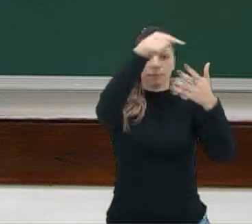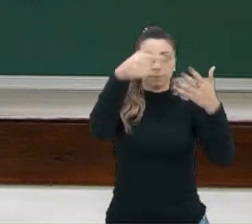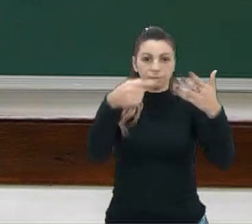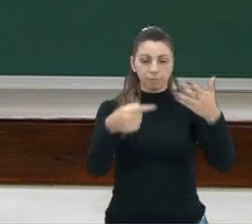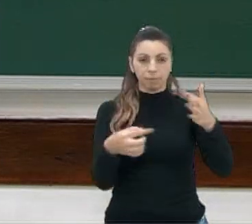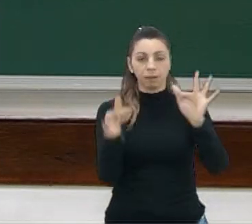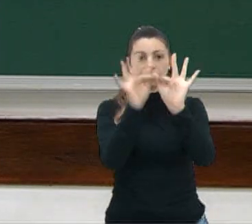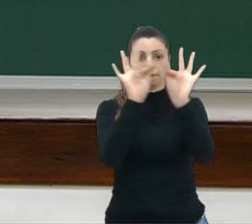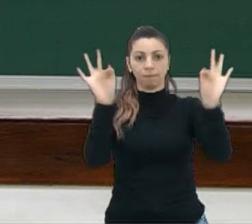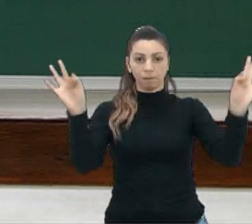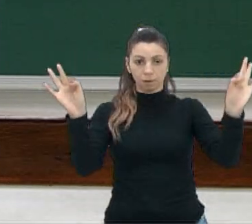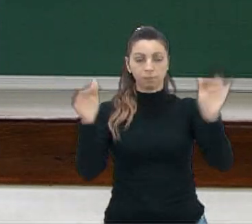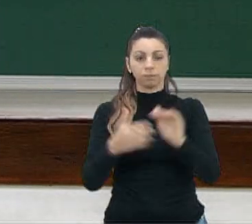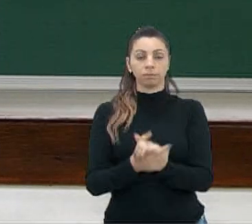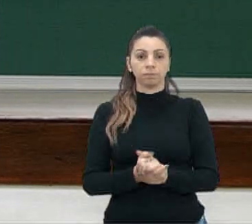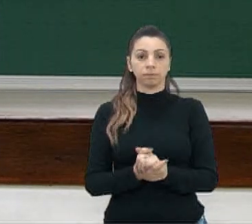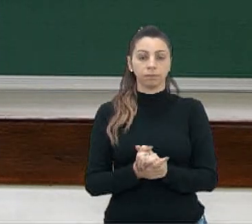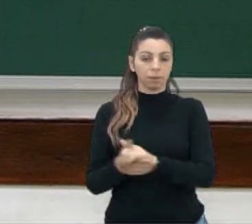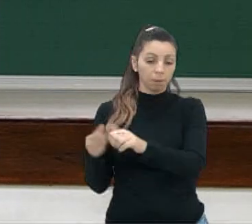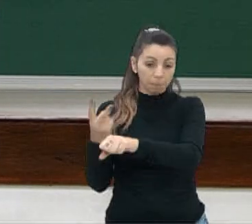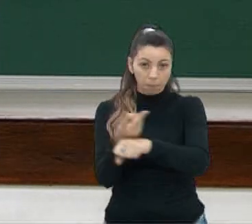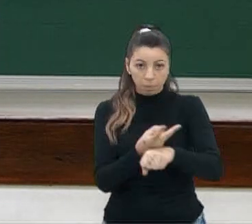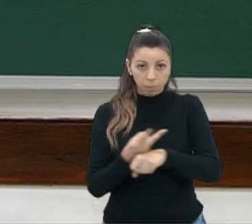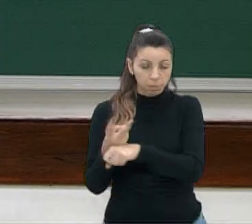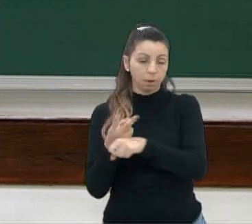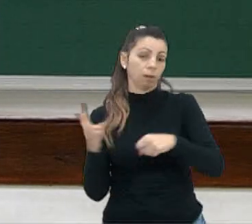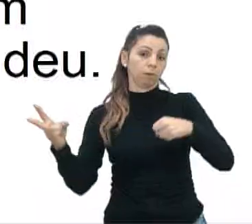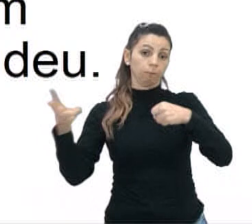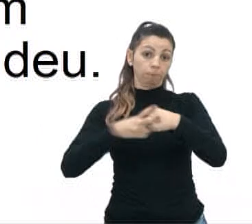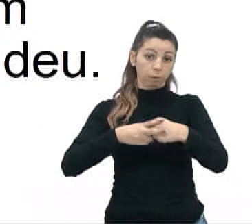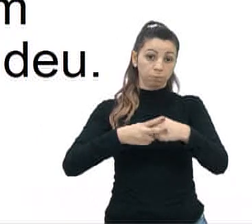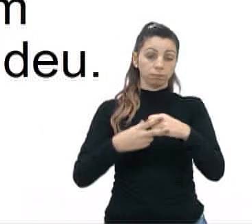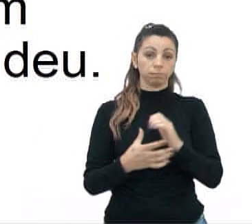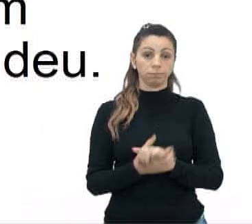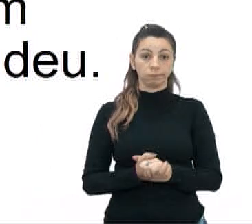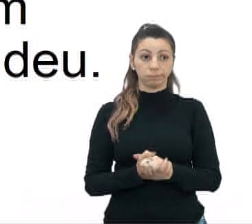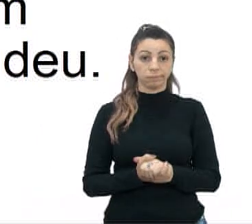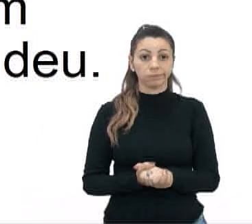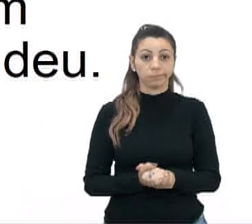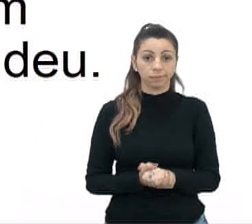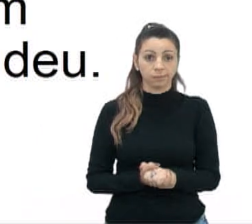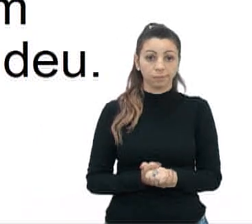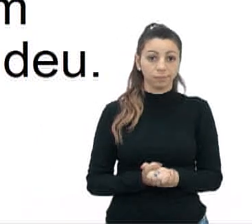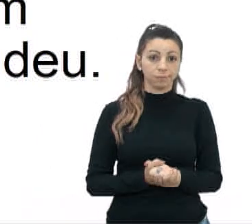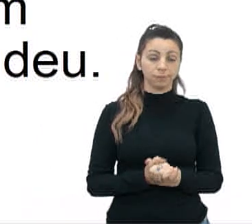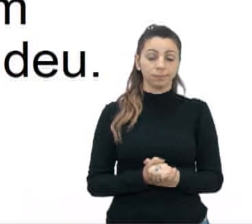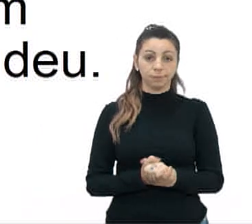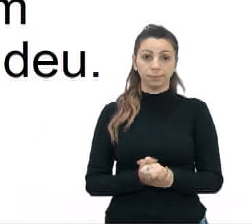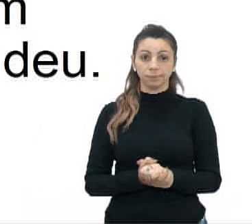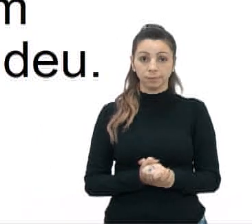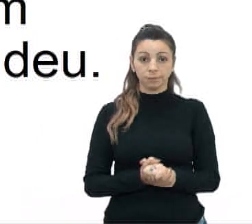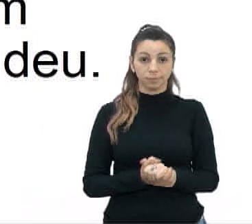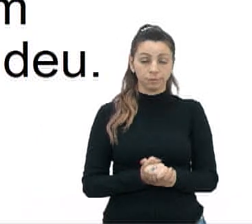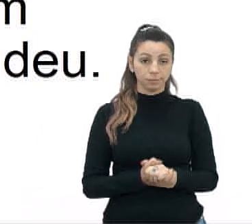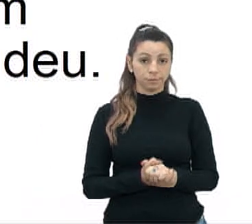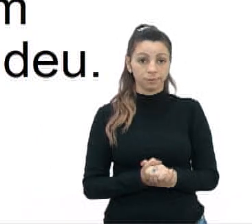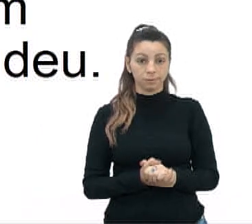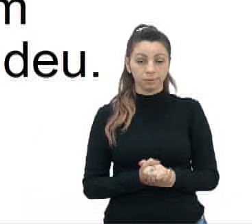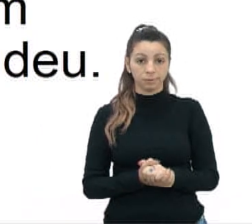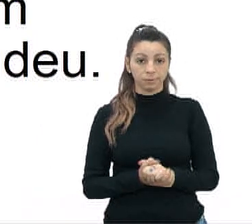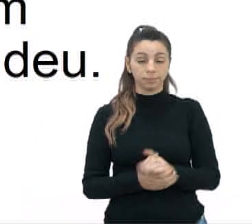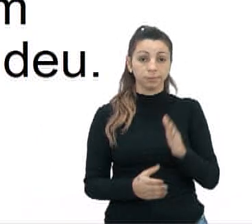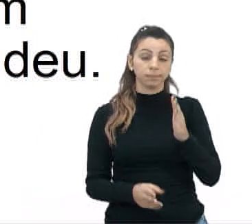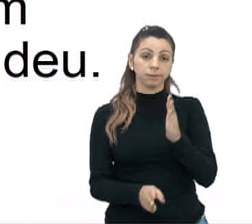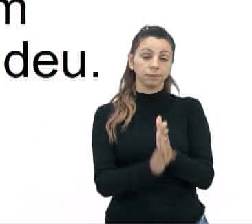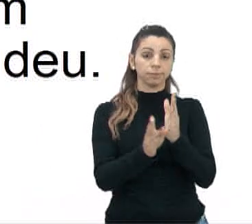gostaria que vocês localizassem os verbos. E aí você, né, localiza as